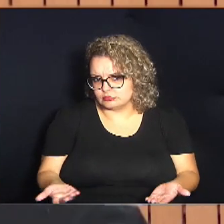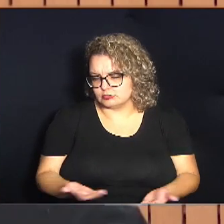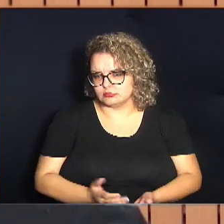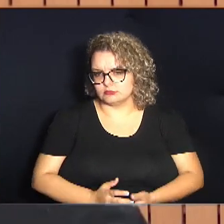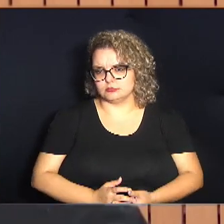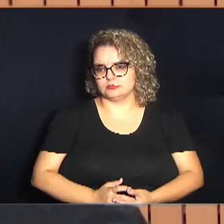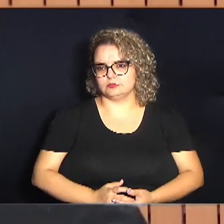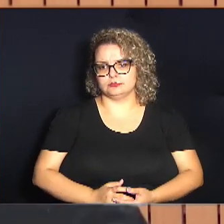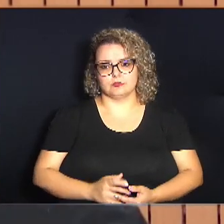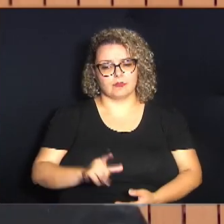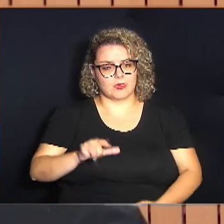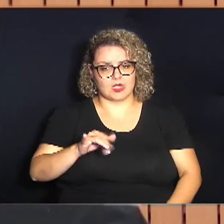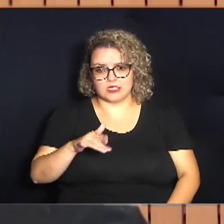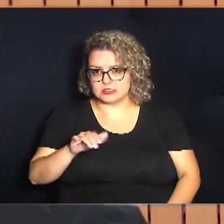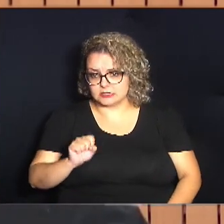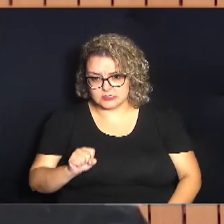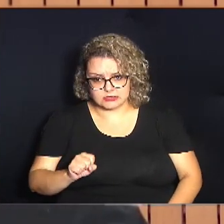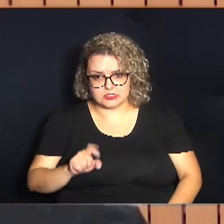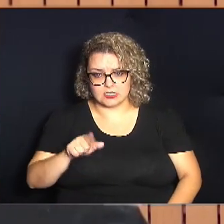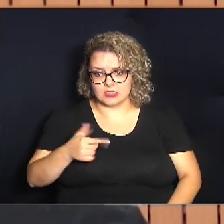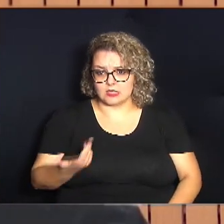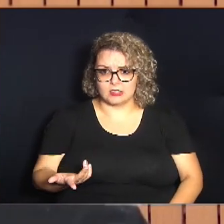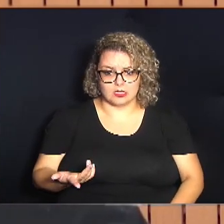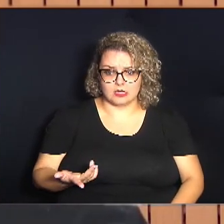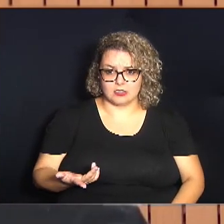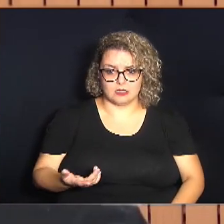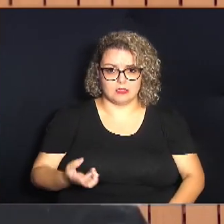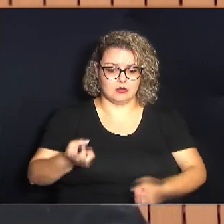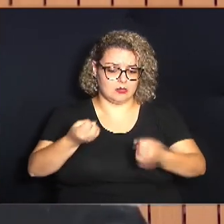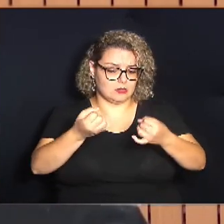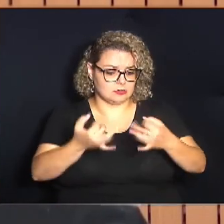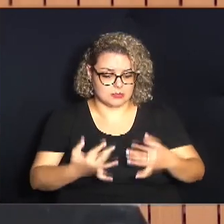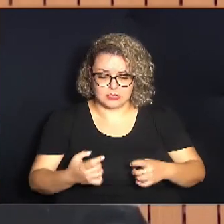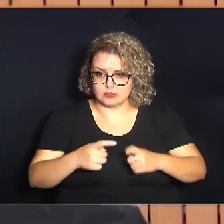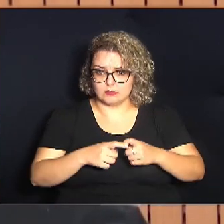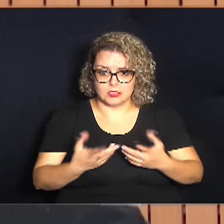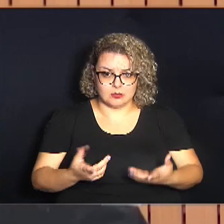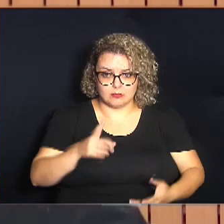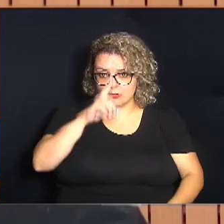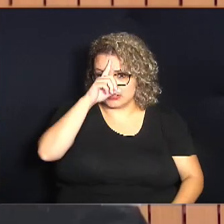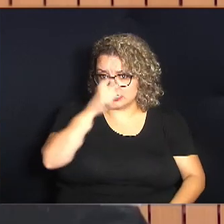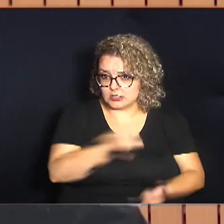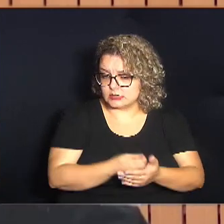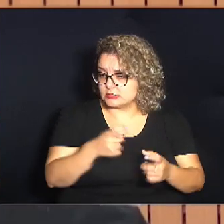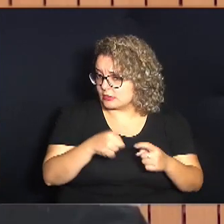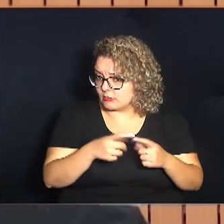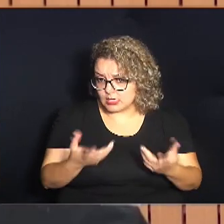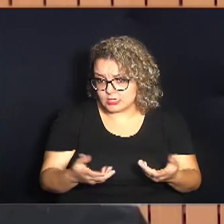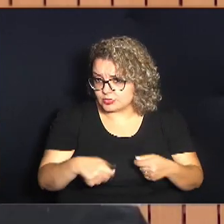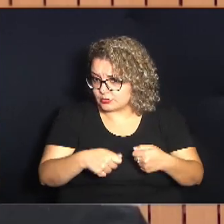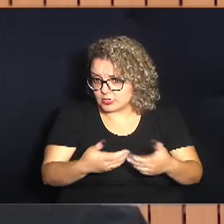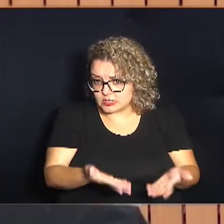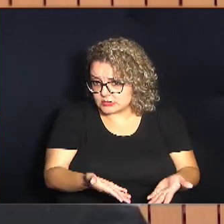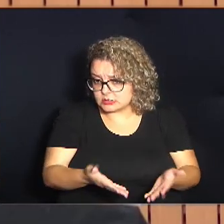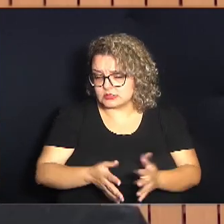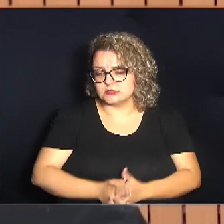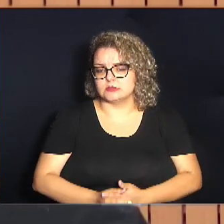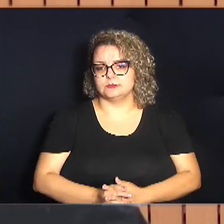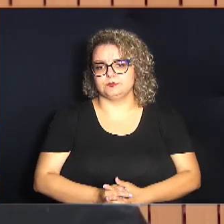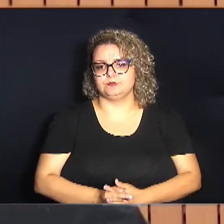A licença de saúde é provocada por uma orientação médica, por uma decisão médica.